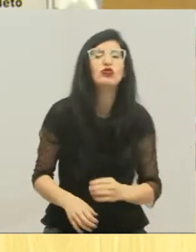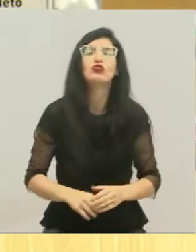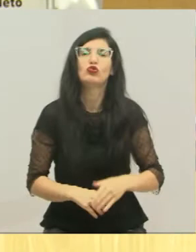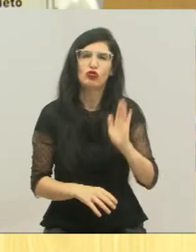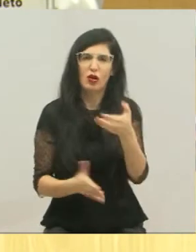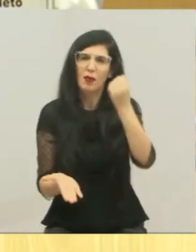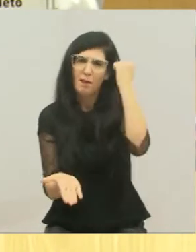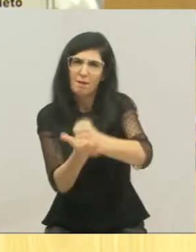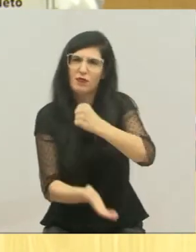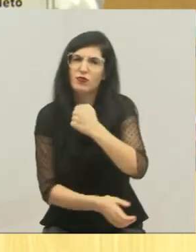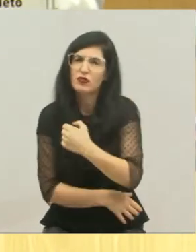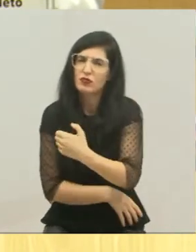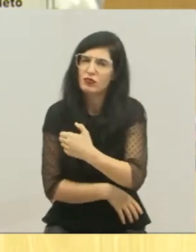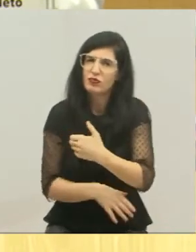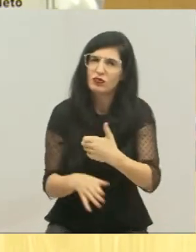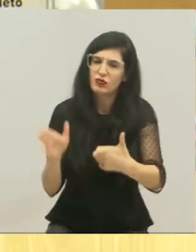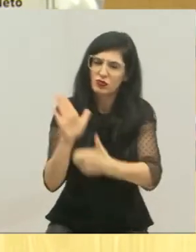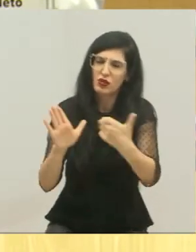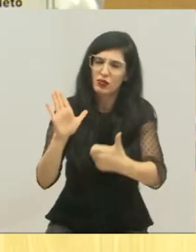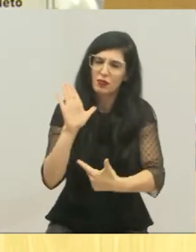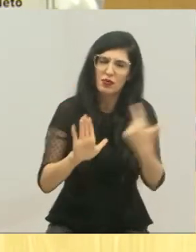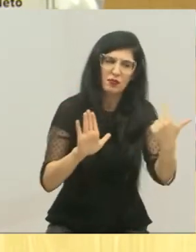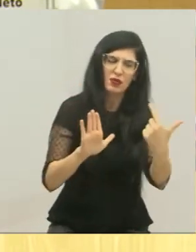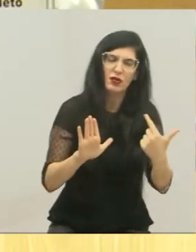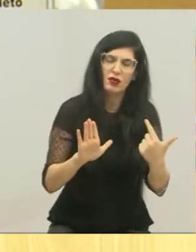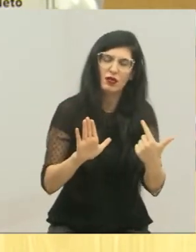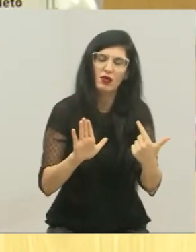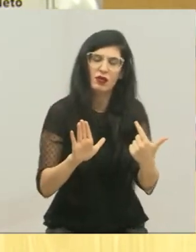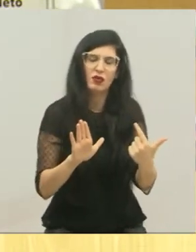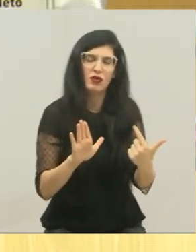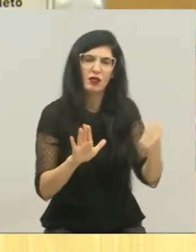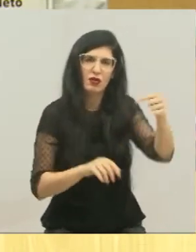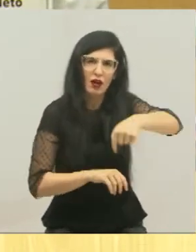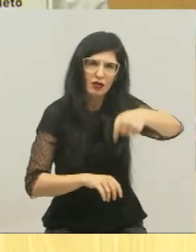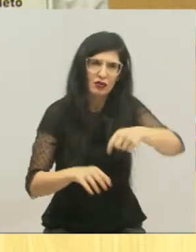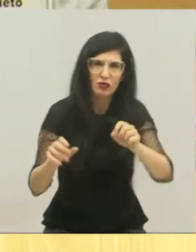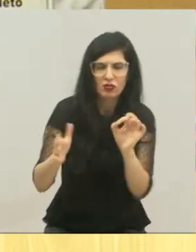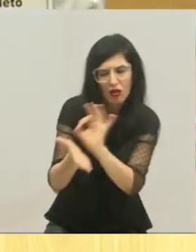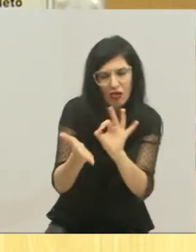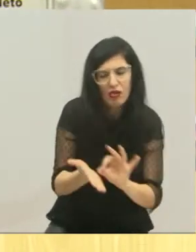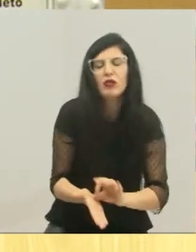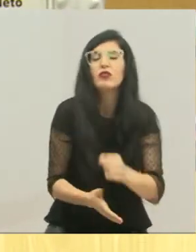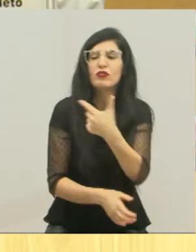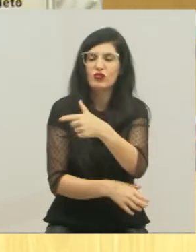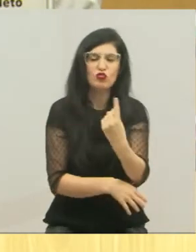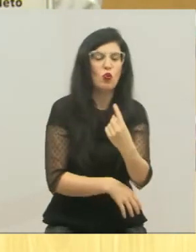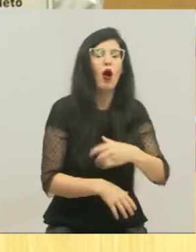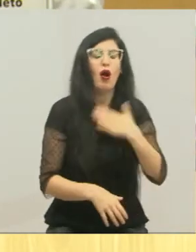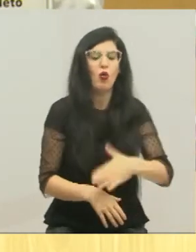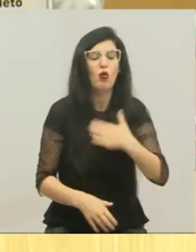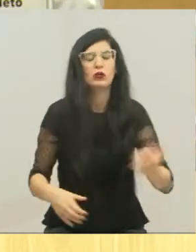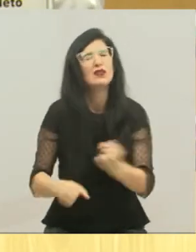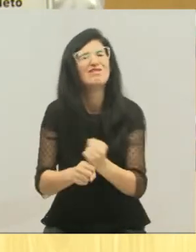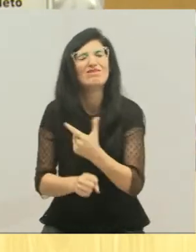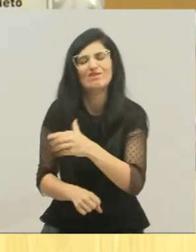na 21ª sessão ordinária desta Casa Legislativa, realizada dia 21 de agosto de 2020, tendo sido atendida na